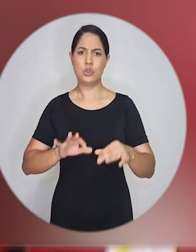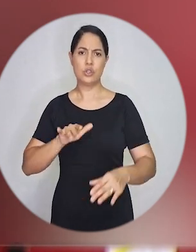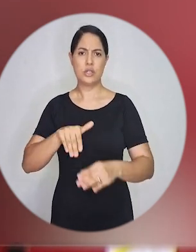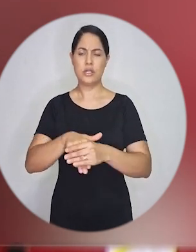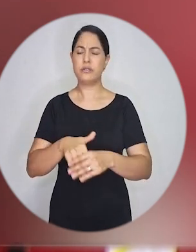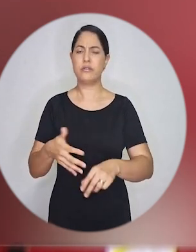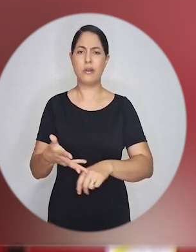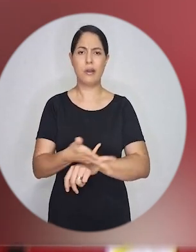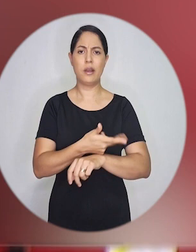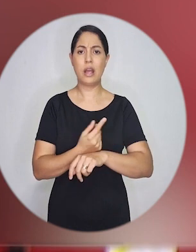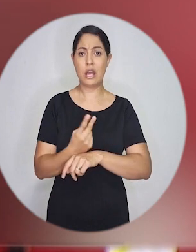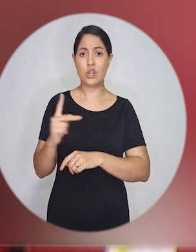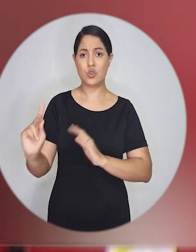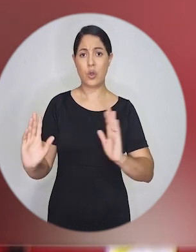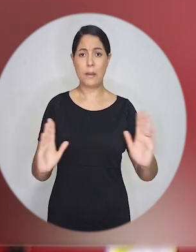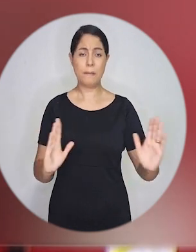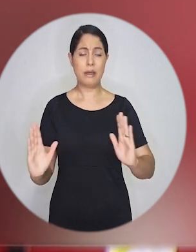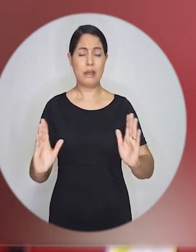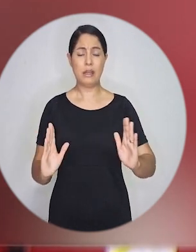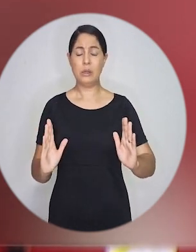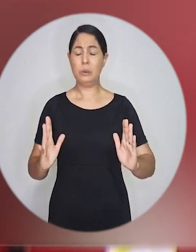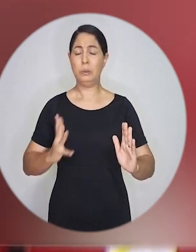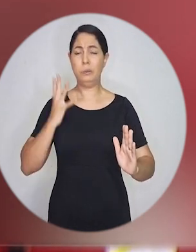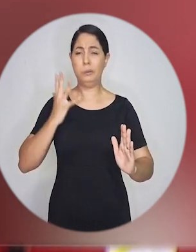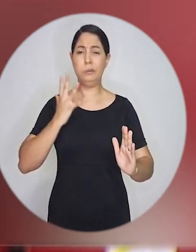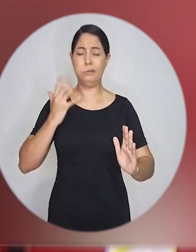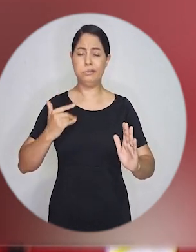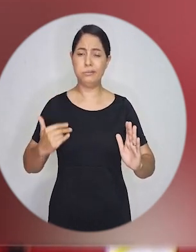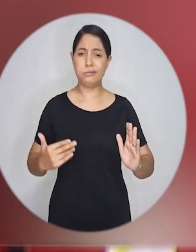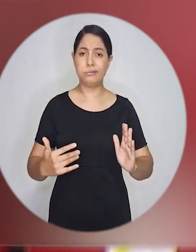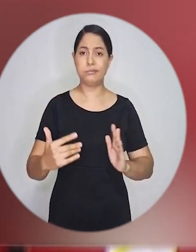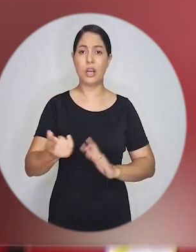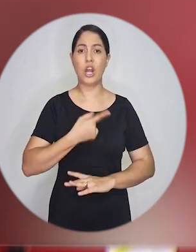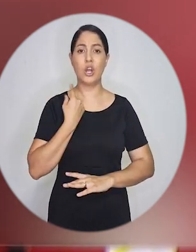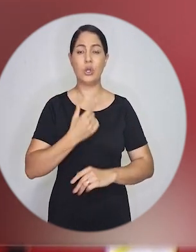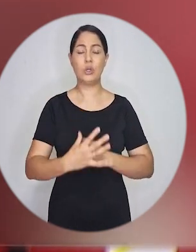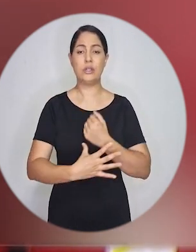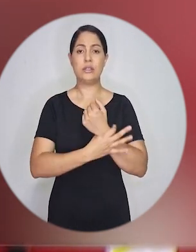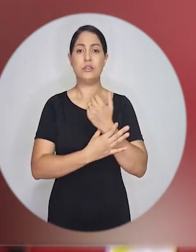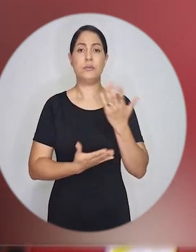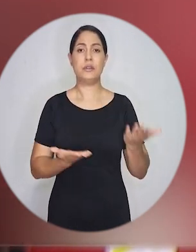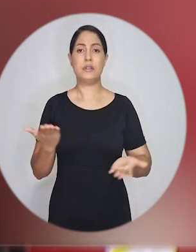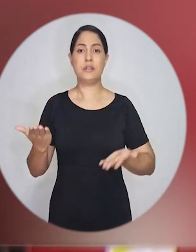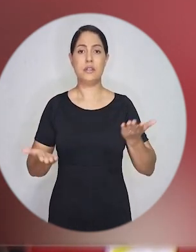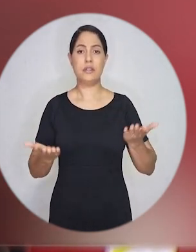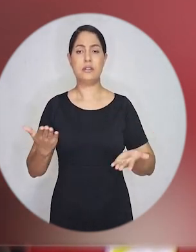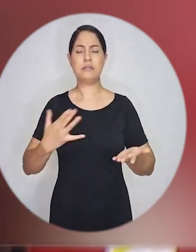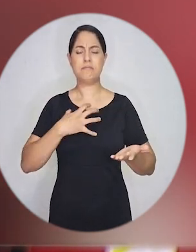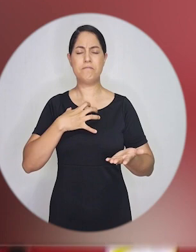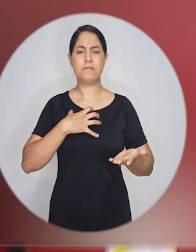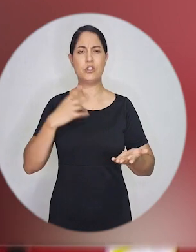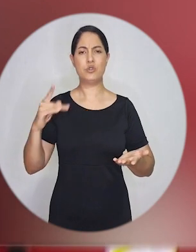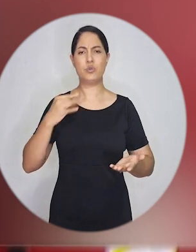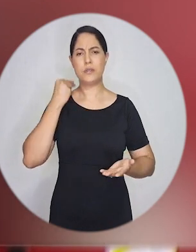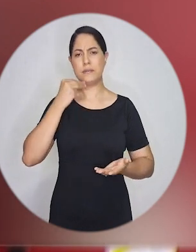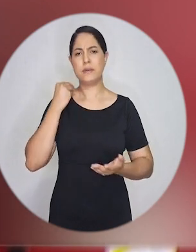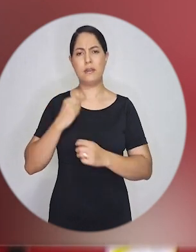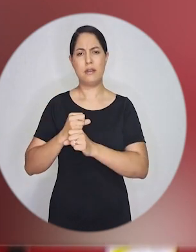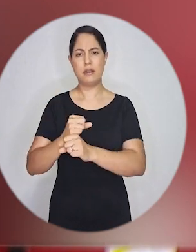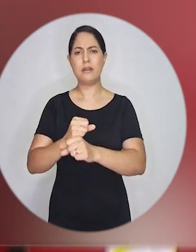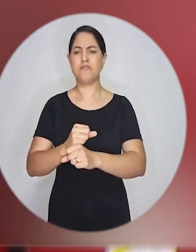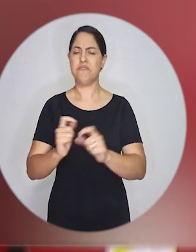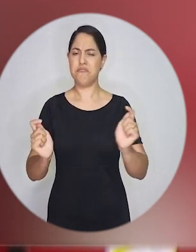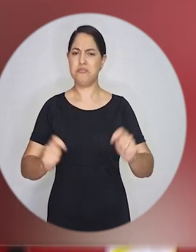Eleitoral. Sua longa carreira na magistratura, ministro, trouxe ao tribunal o equilíbrio e a segurança que apenas os anos de